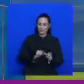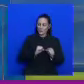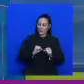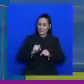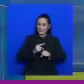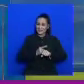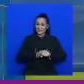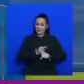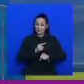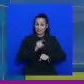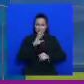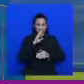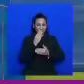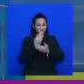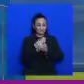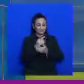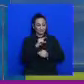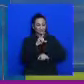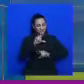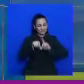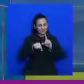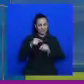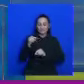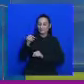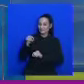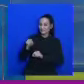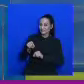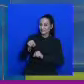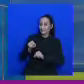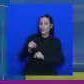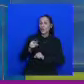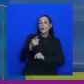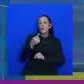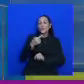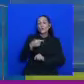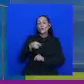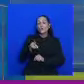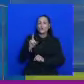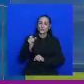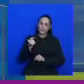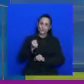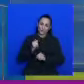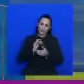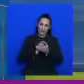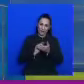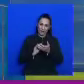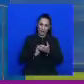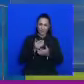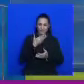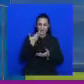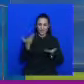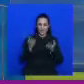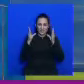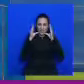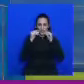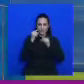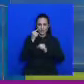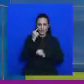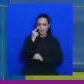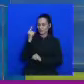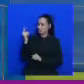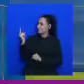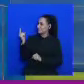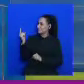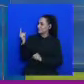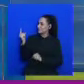E pode ser agora, acredite daí que a gente sorteia daqui o 15º e último número da Loto Fácil desta noite, bola